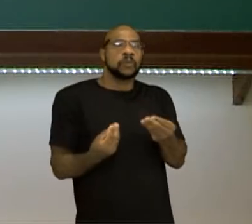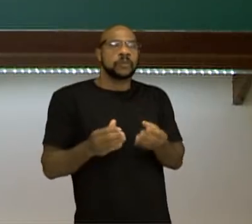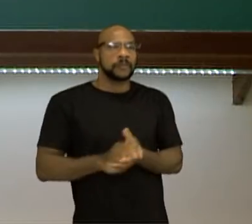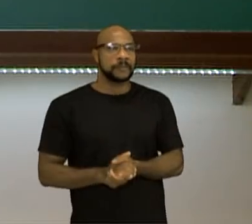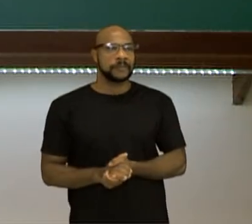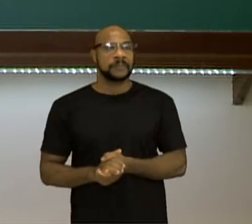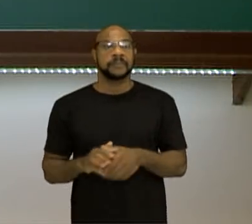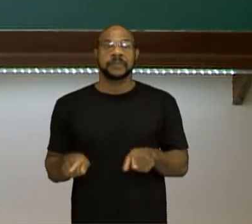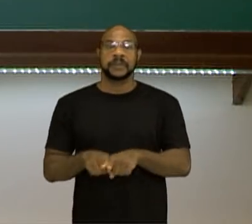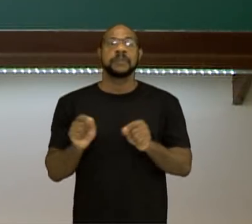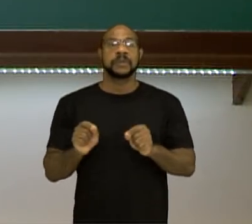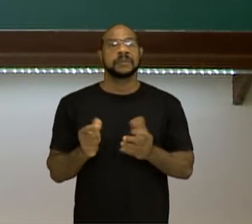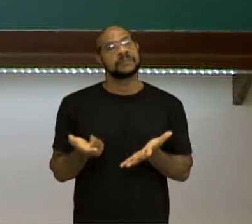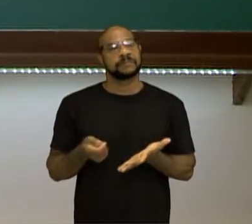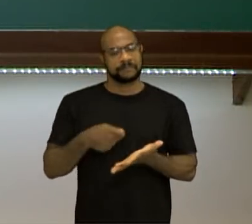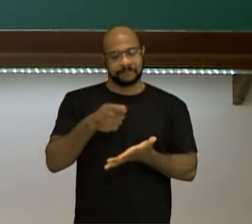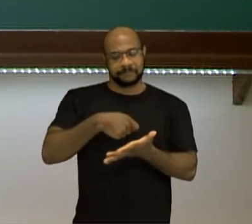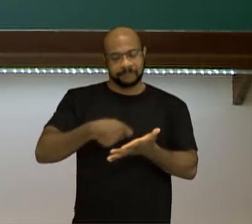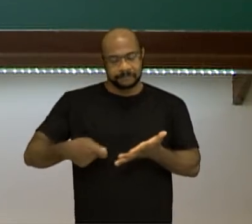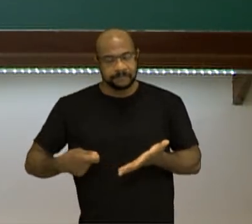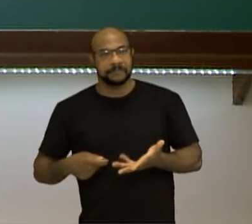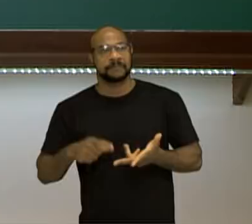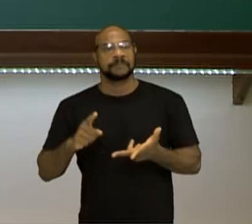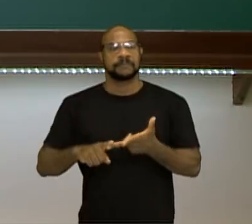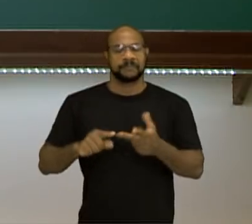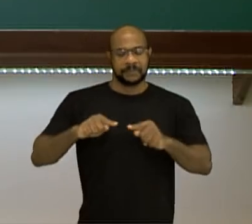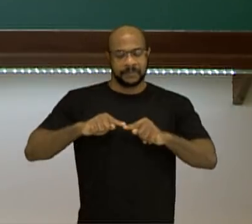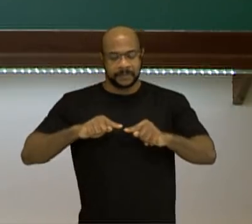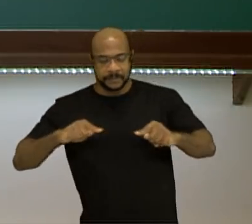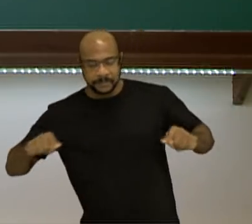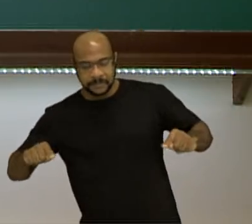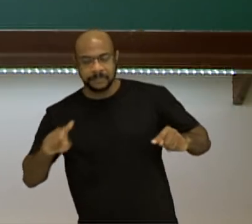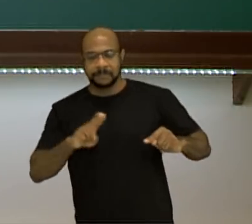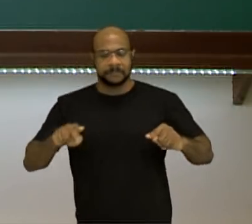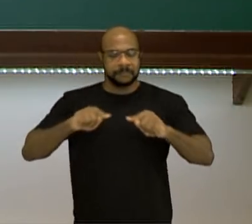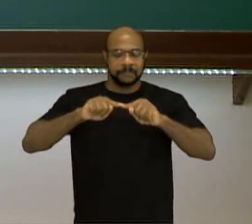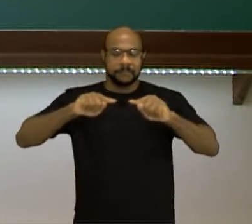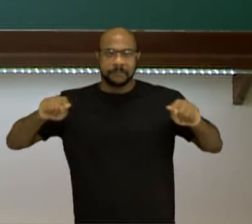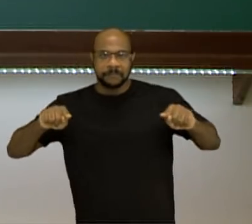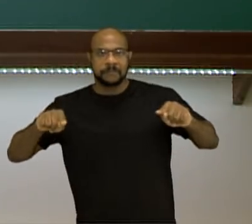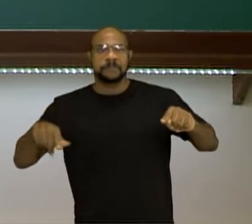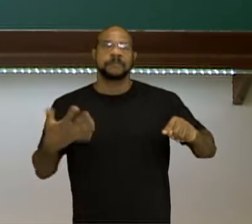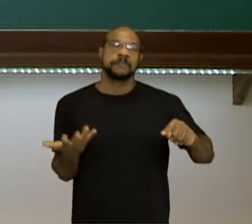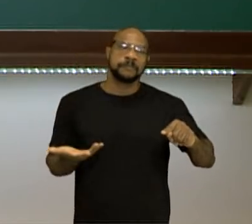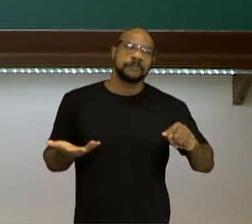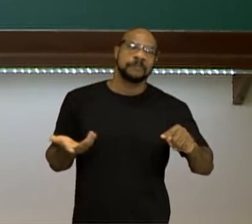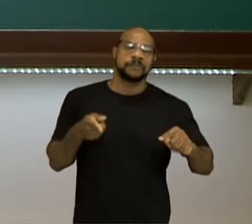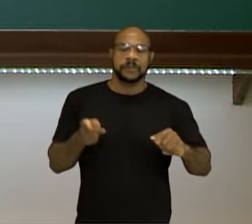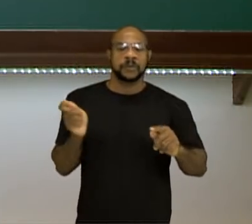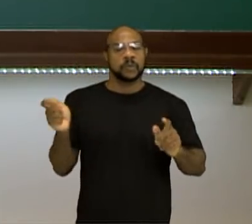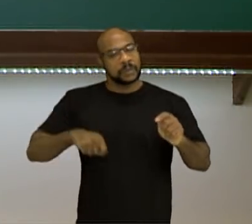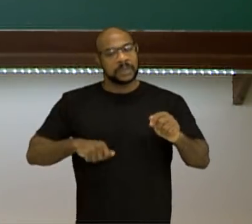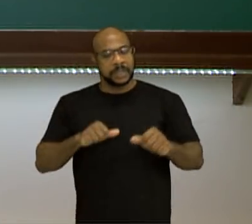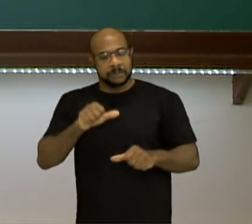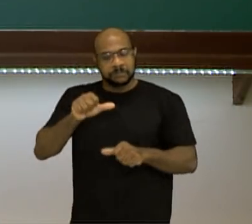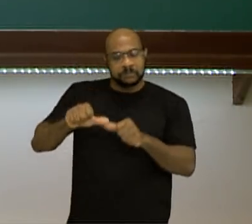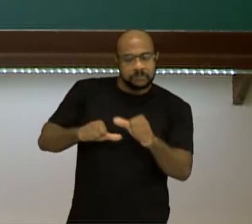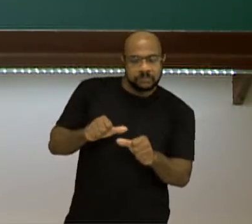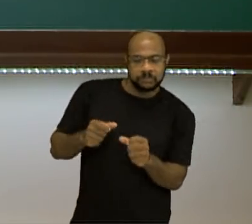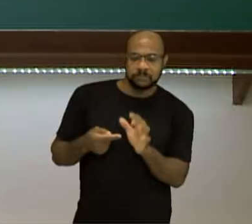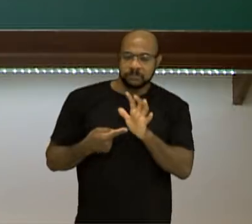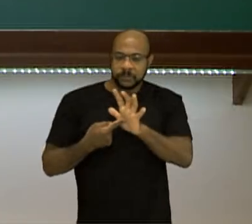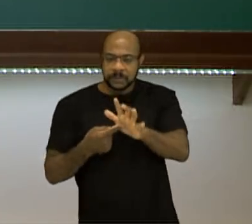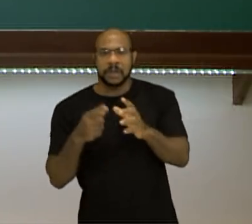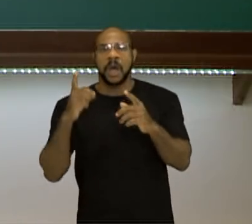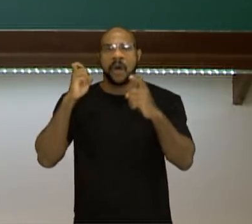recursos gráficos, né? Utilizando linhas, você vai conseguindo moldar a expressão,